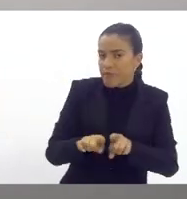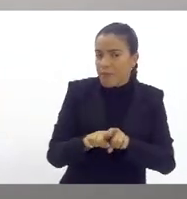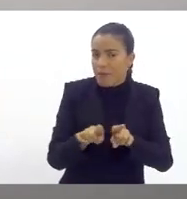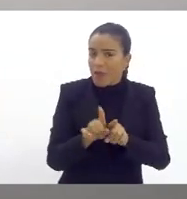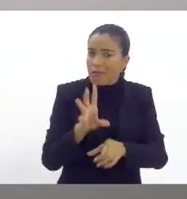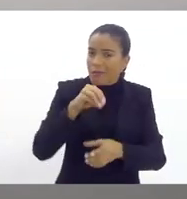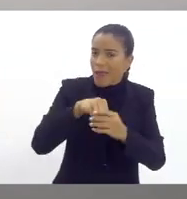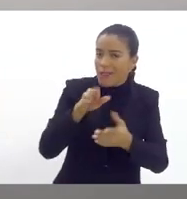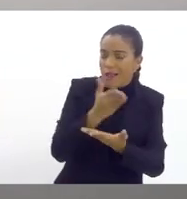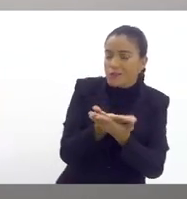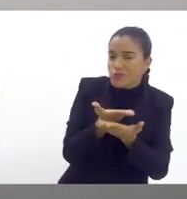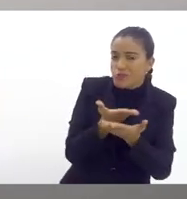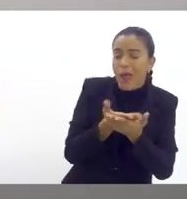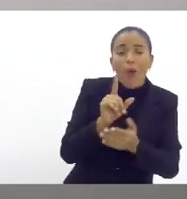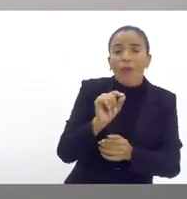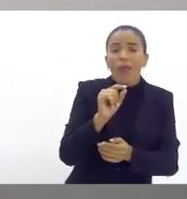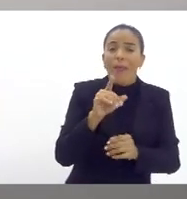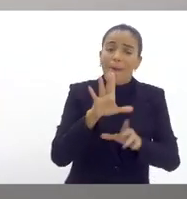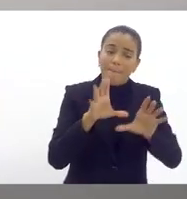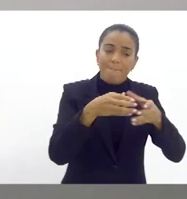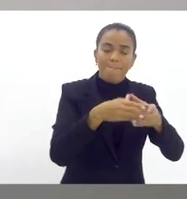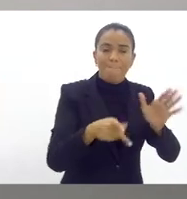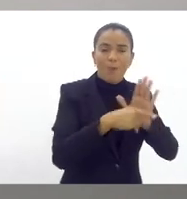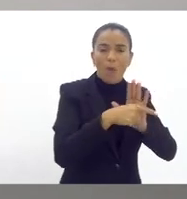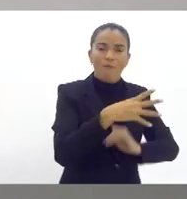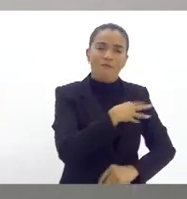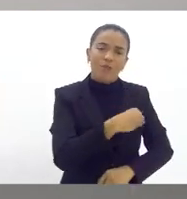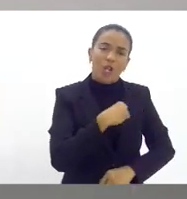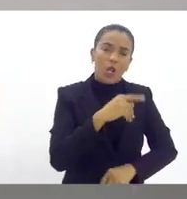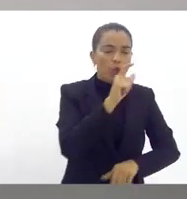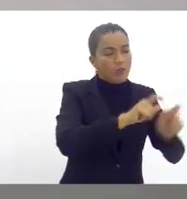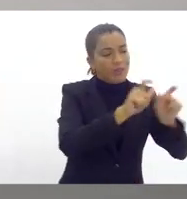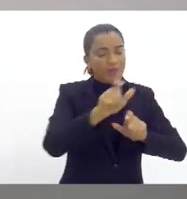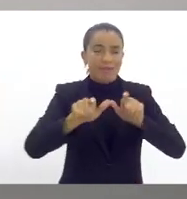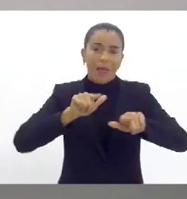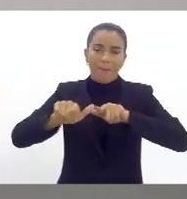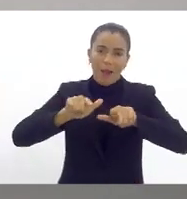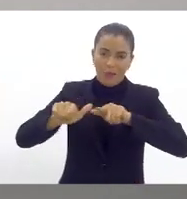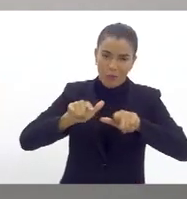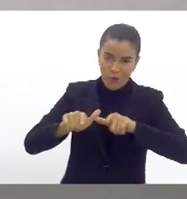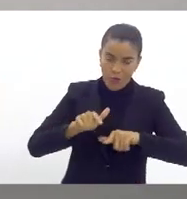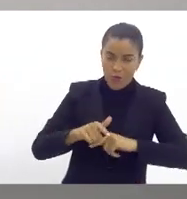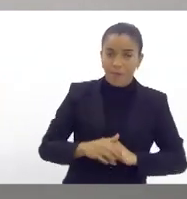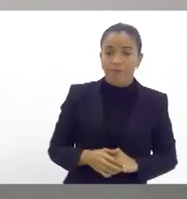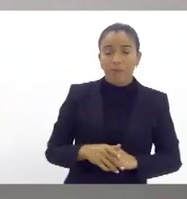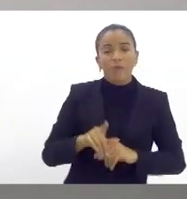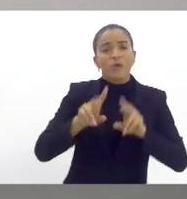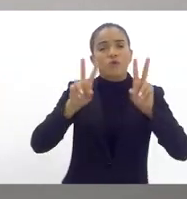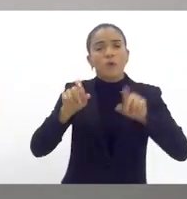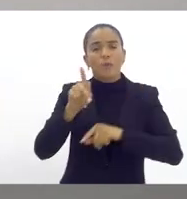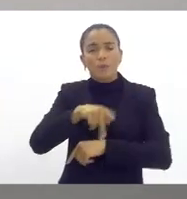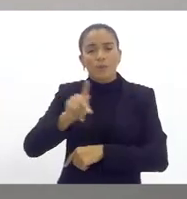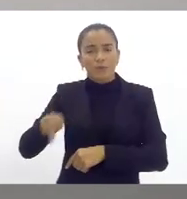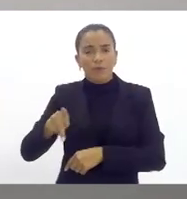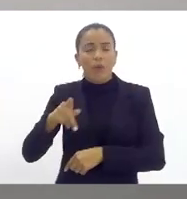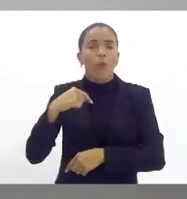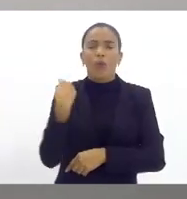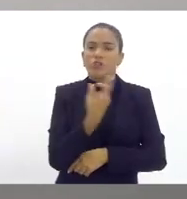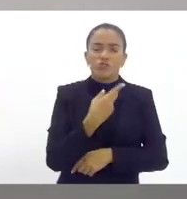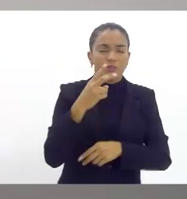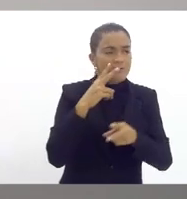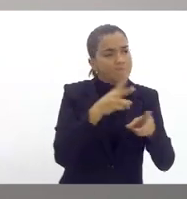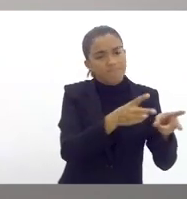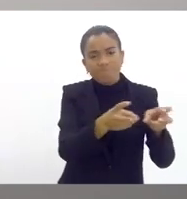é o filho da classe trabalhadora também e isso implica diretamente também na questão dos professores Porque que a gente tem visto é